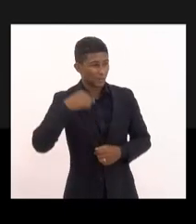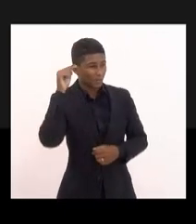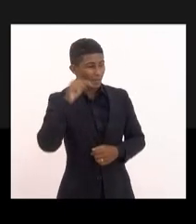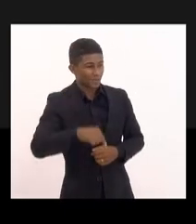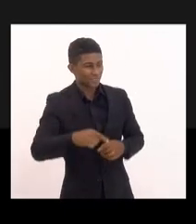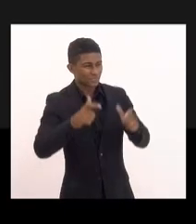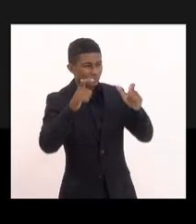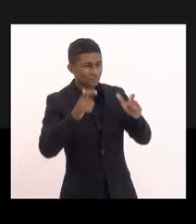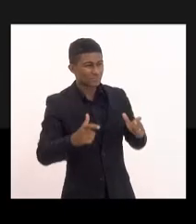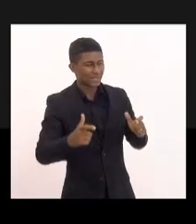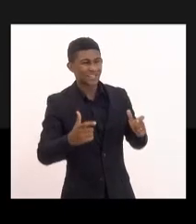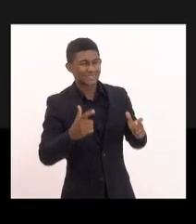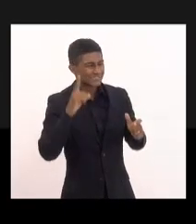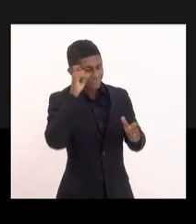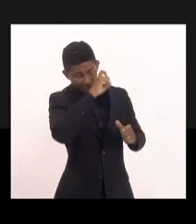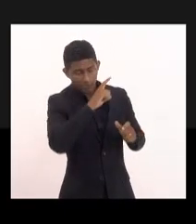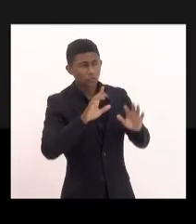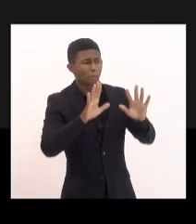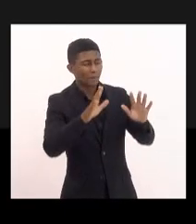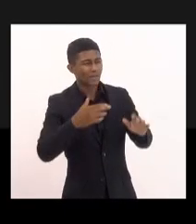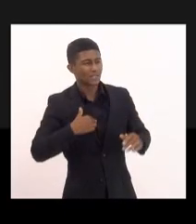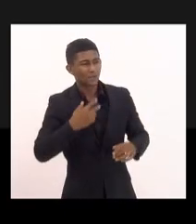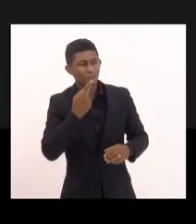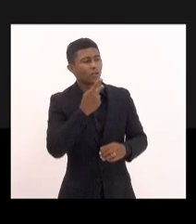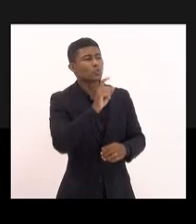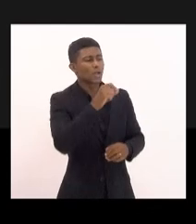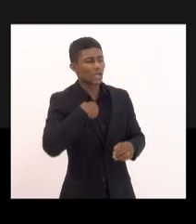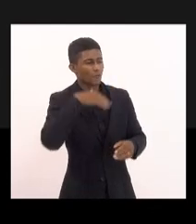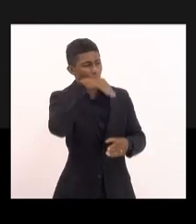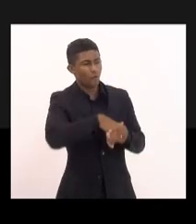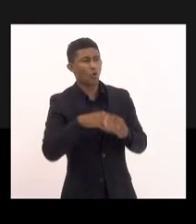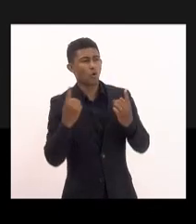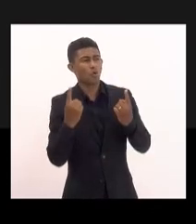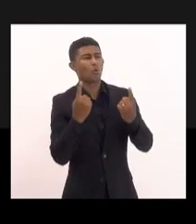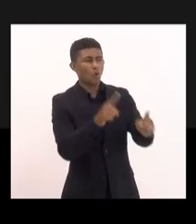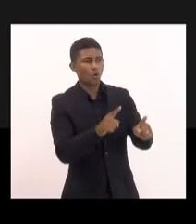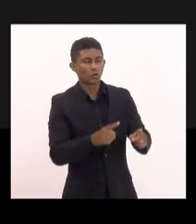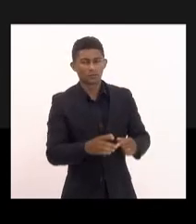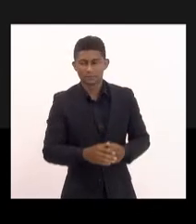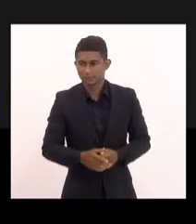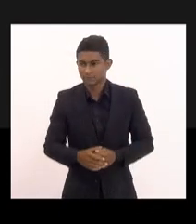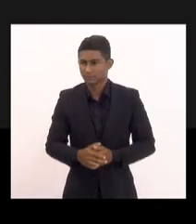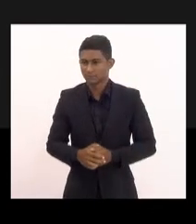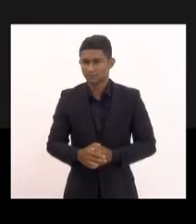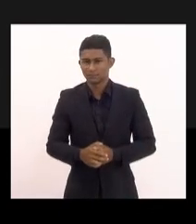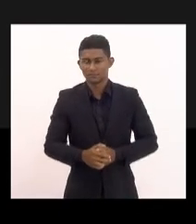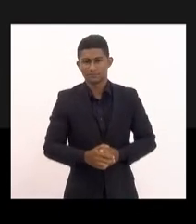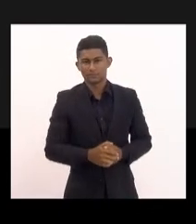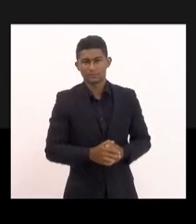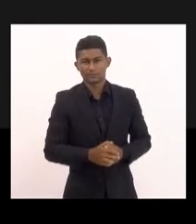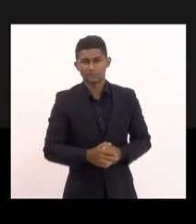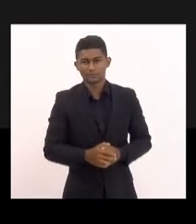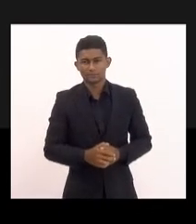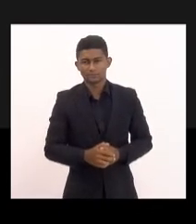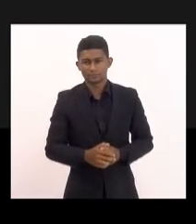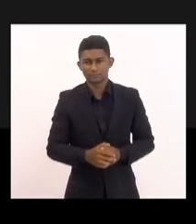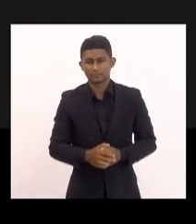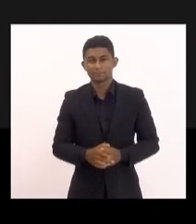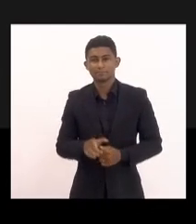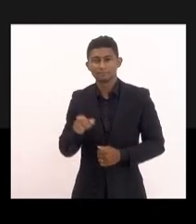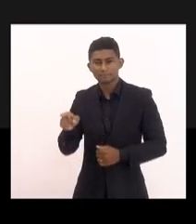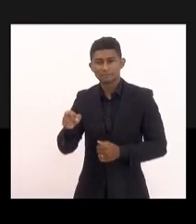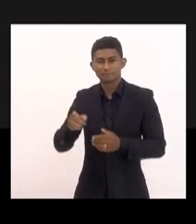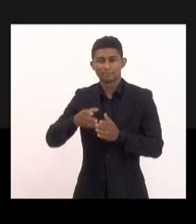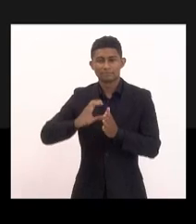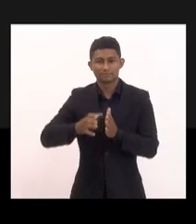ruim, só queria registrar um voto contrário. A primeira mensagem da pauta. O novo votando contra. O novo e o